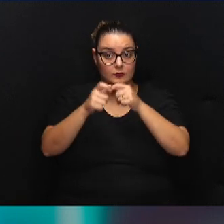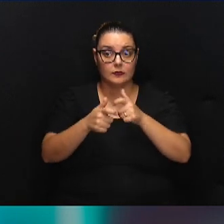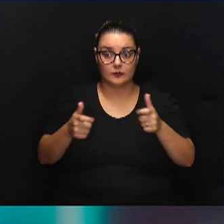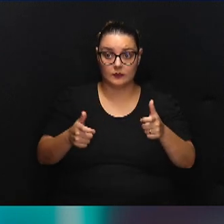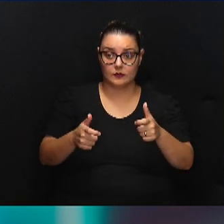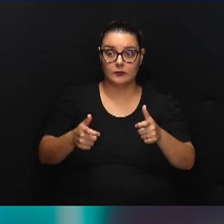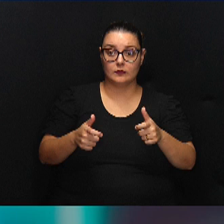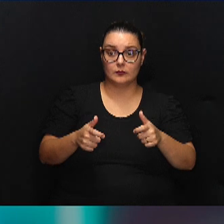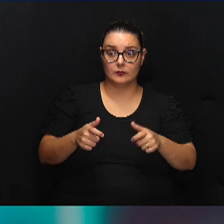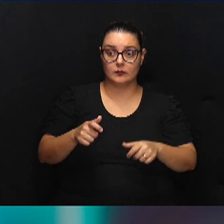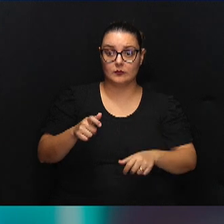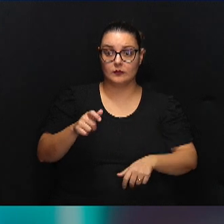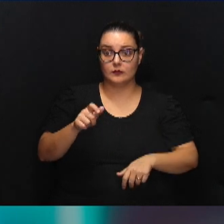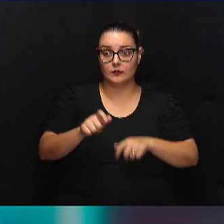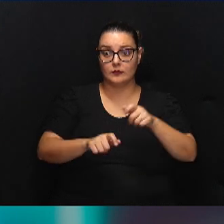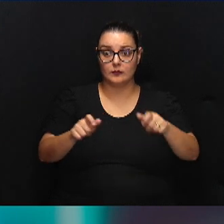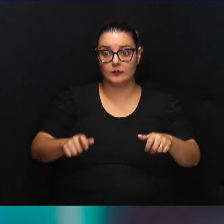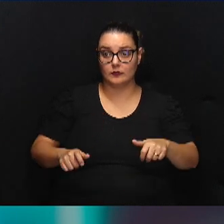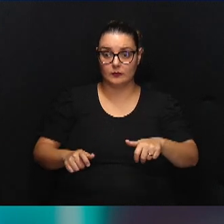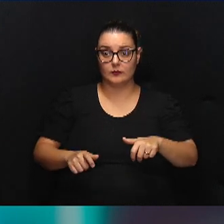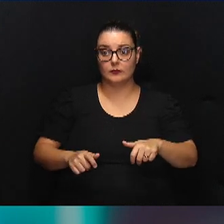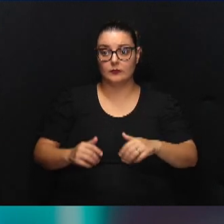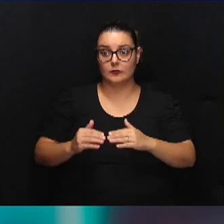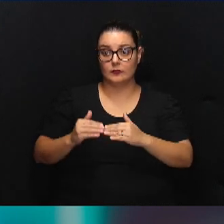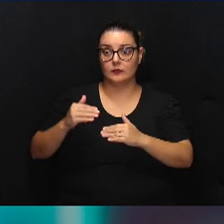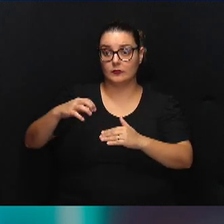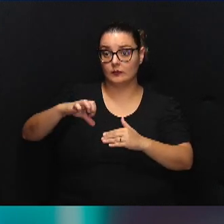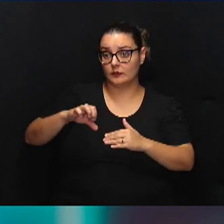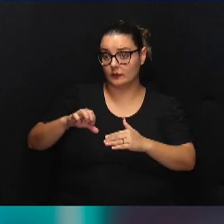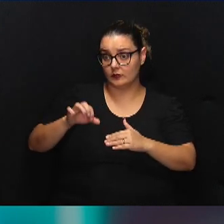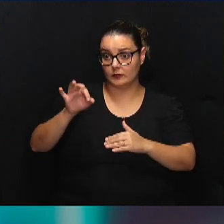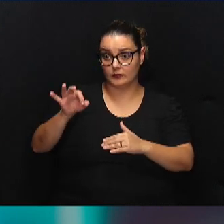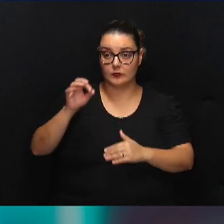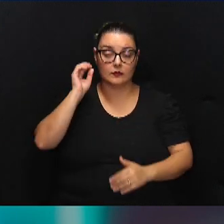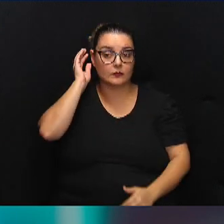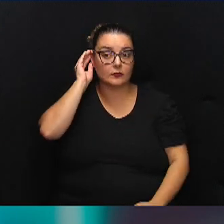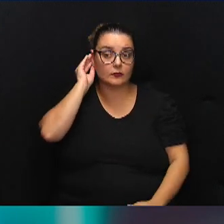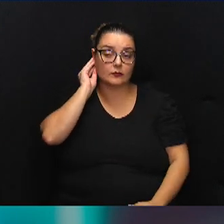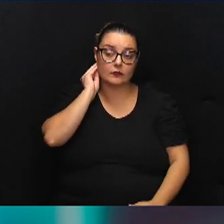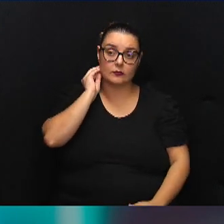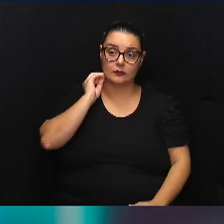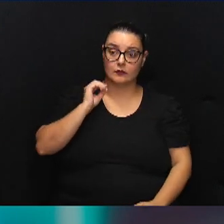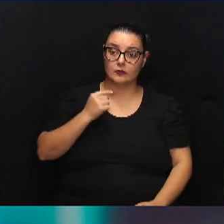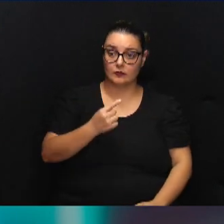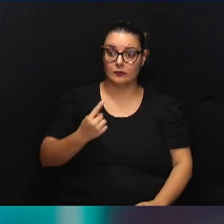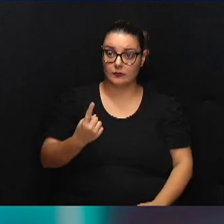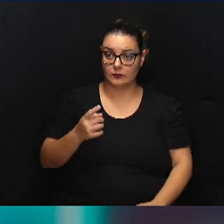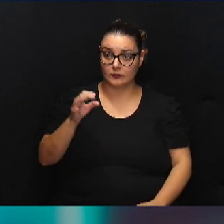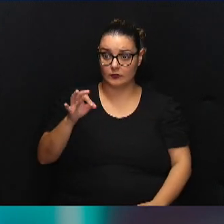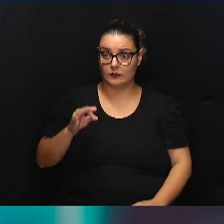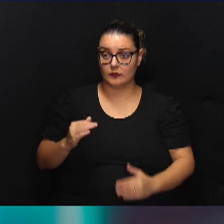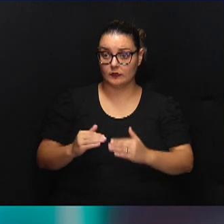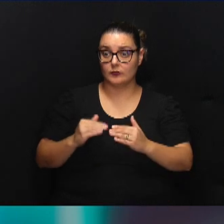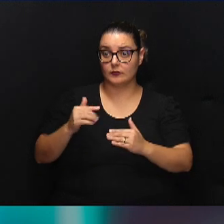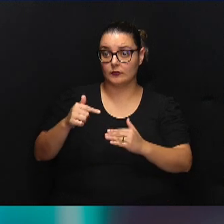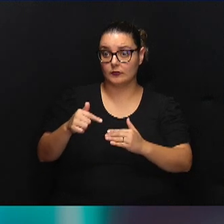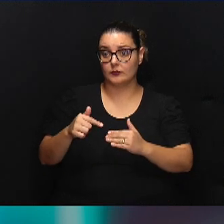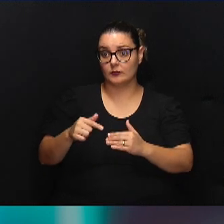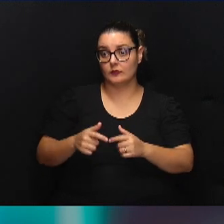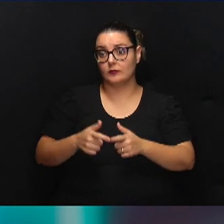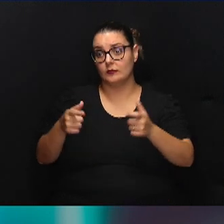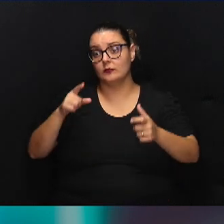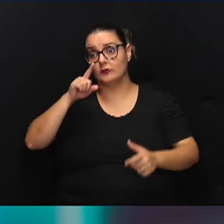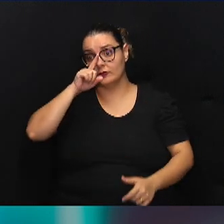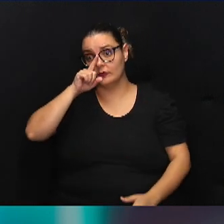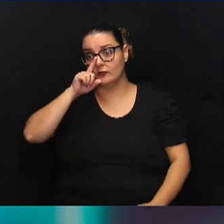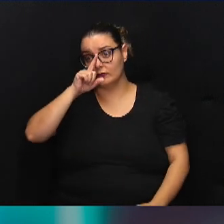diabetes tipo 1 tem hemoglobina glicada acima de 9%. Cada 1% que você coloca acima de 7, você tem um alto risco de